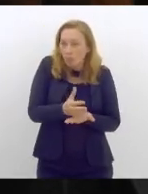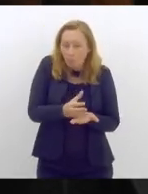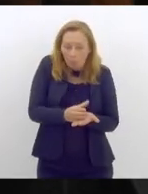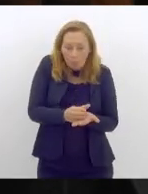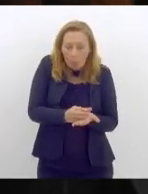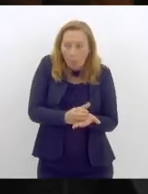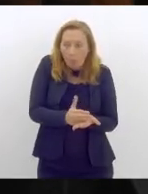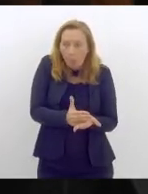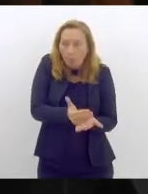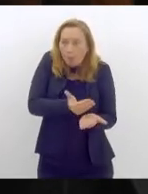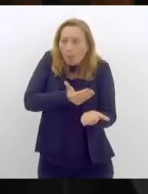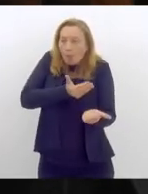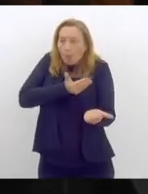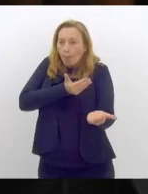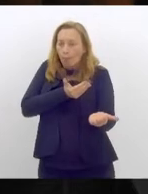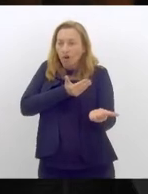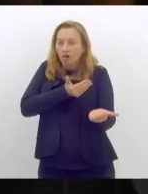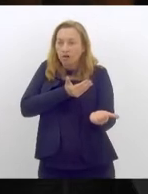leão